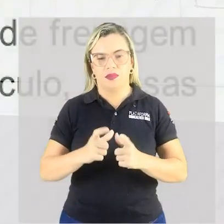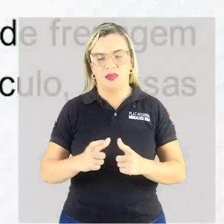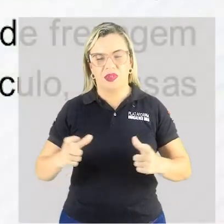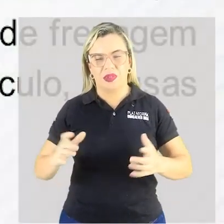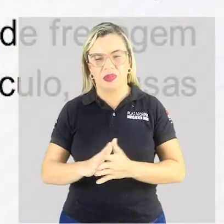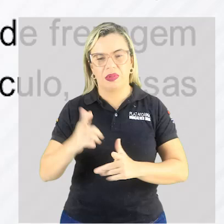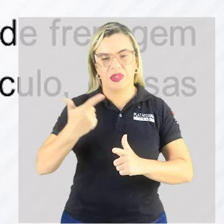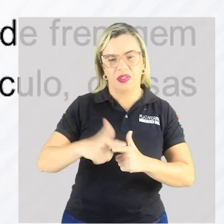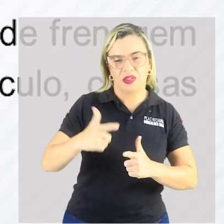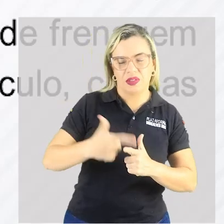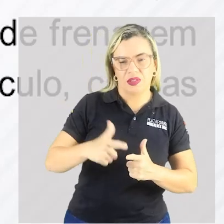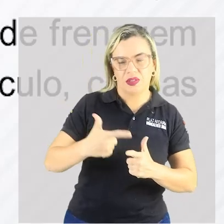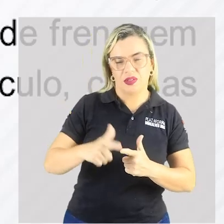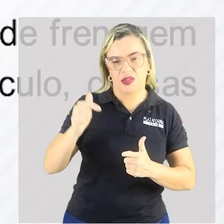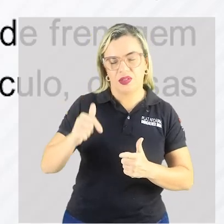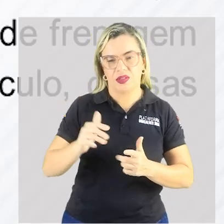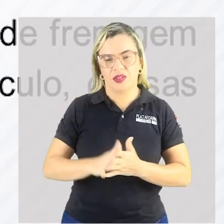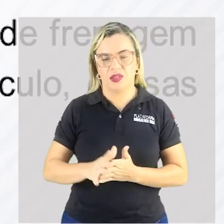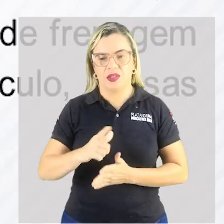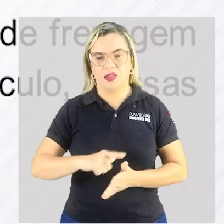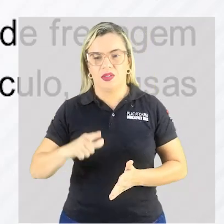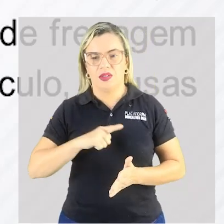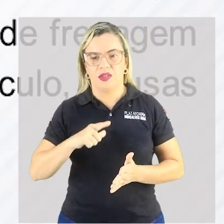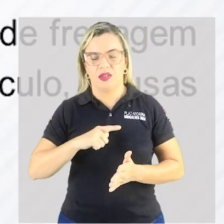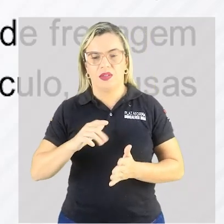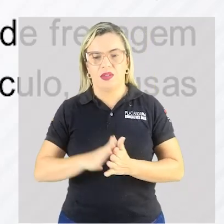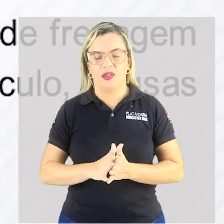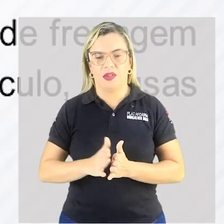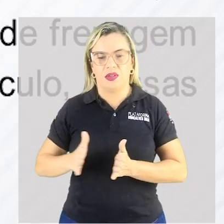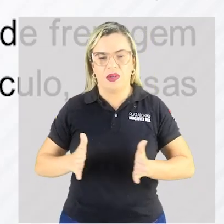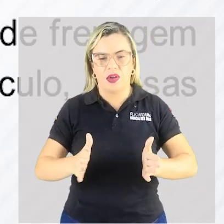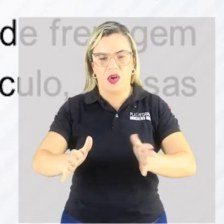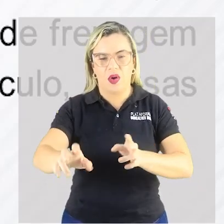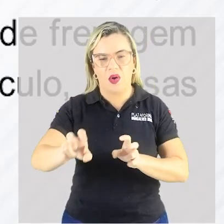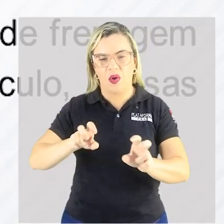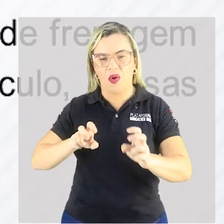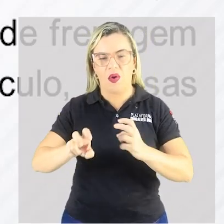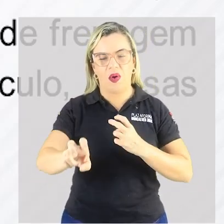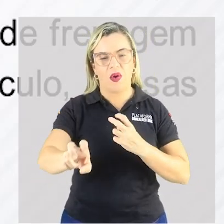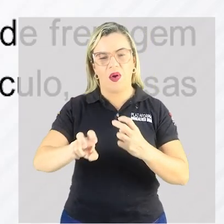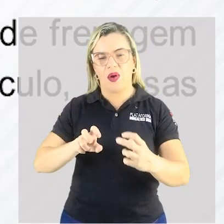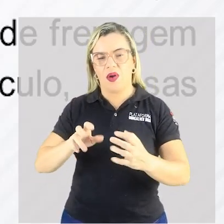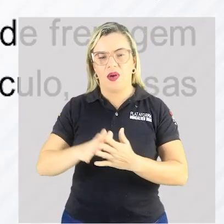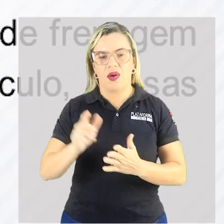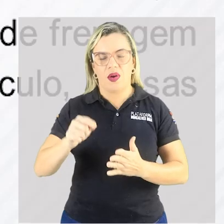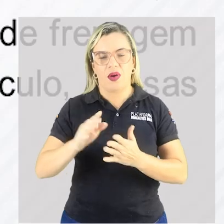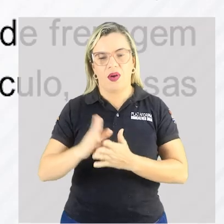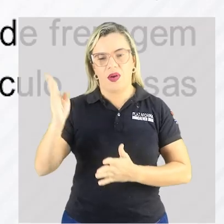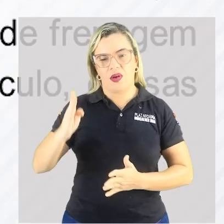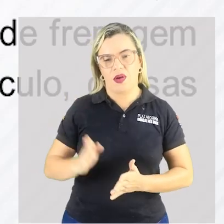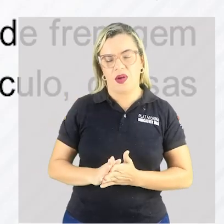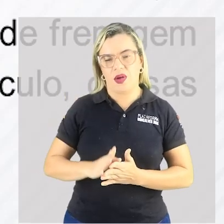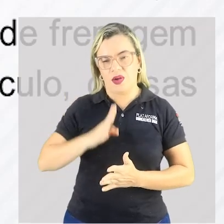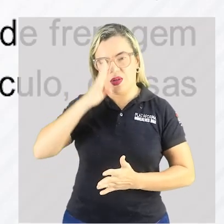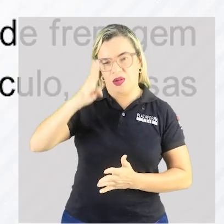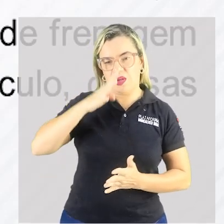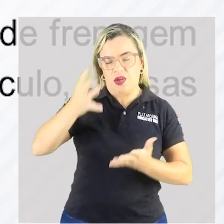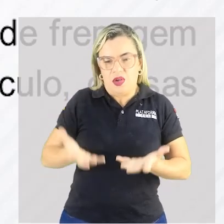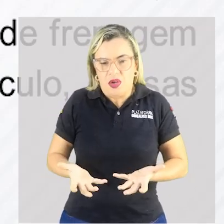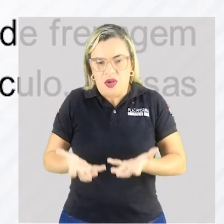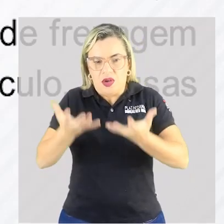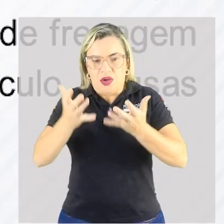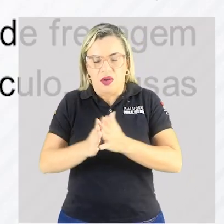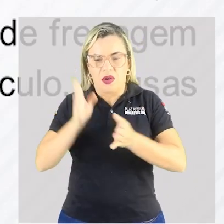Um dos grandes problemas enfrentados nas rodovias brasileiras é o excesso de carga transportada pelos caminhões.